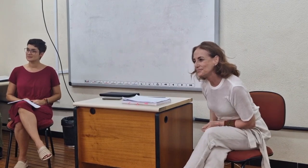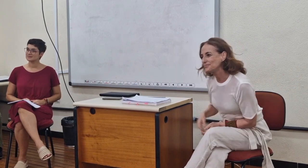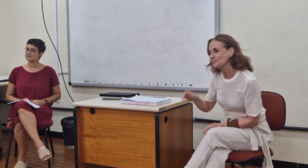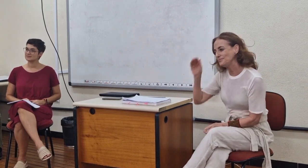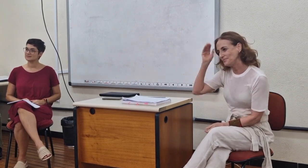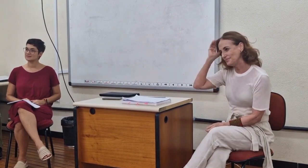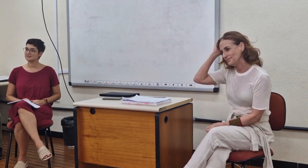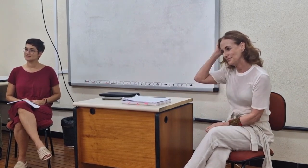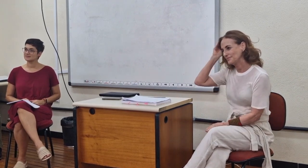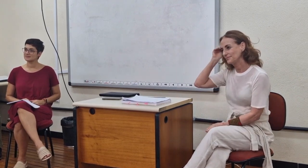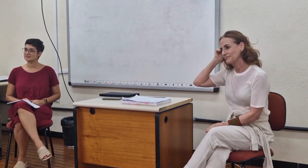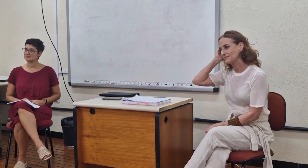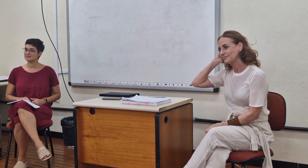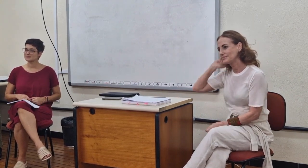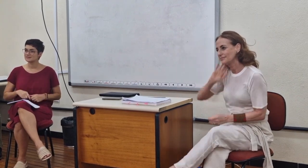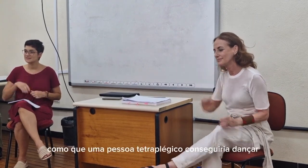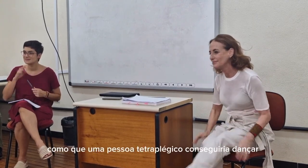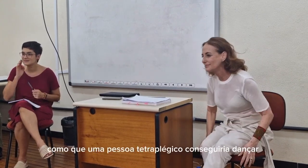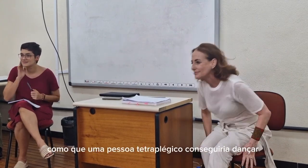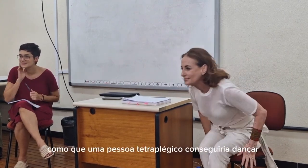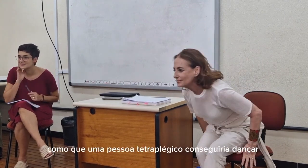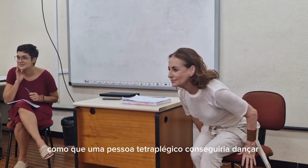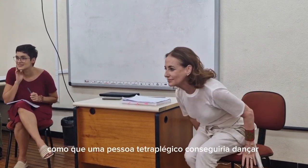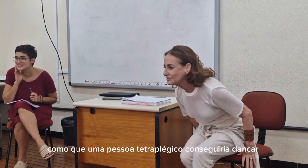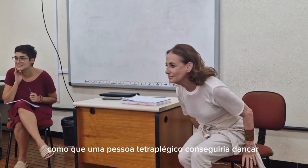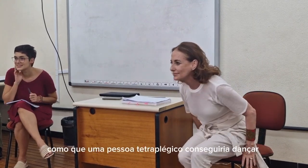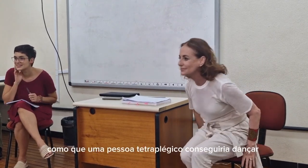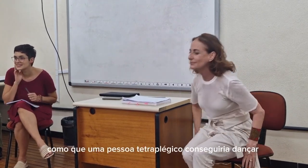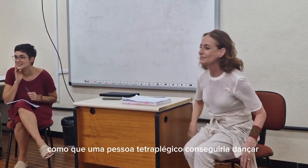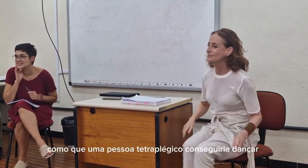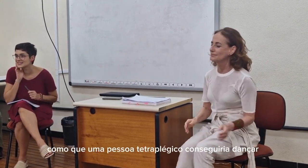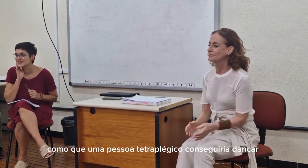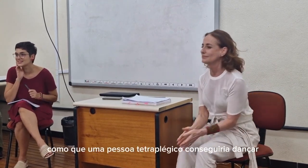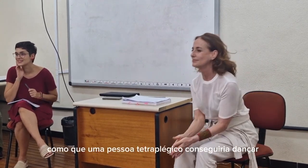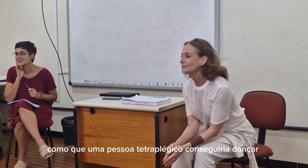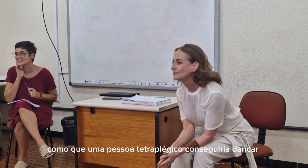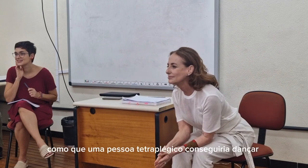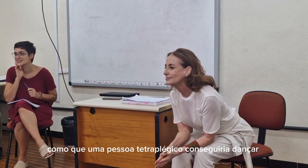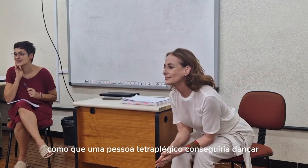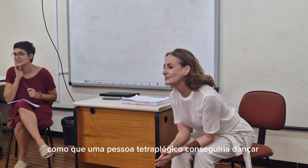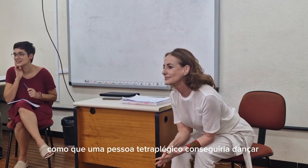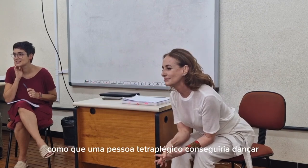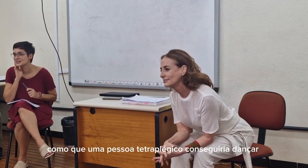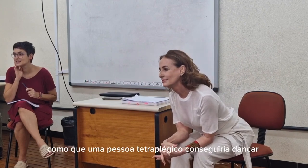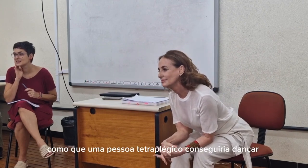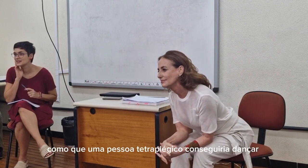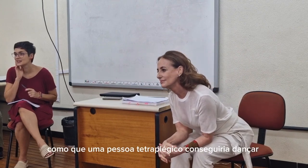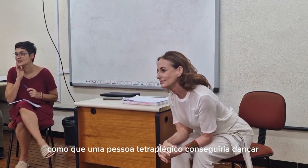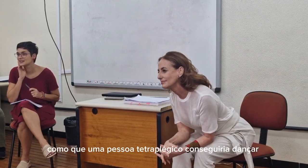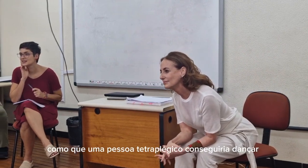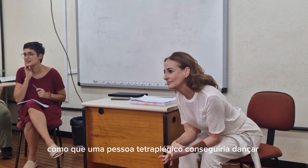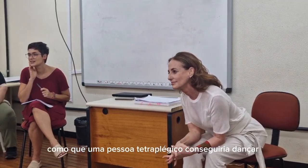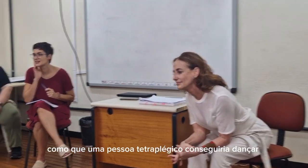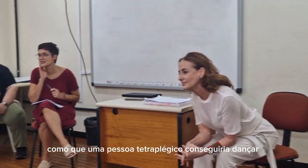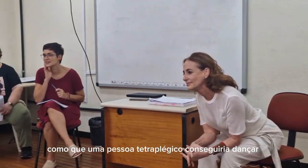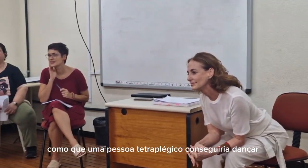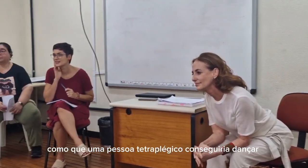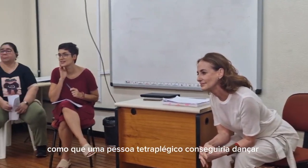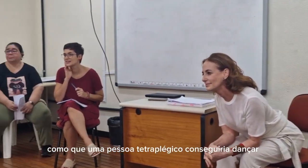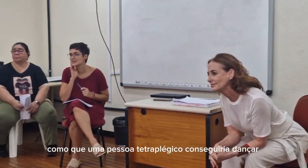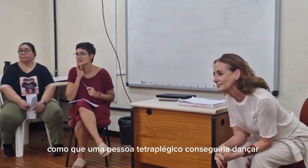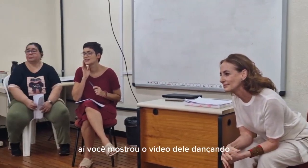Bom, é isso. Né? Como eu não tirei a Marina, a gente não vai como que é uma pessoa até da festa, você